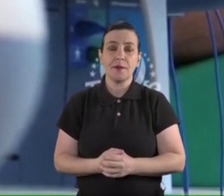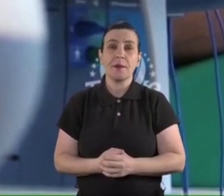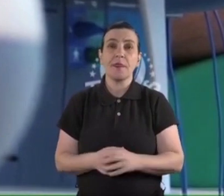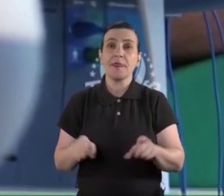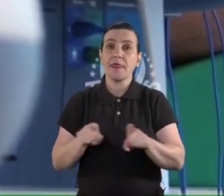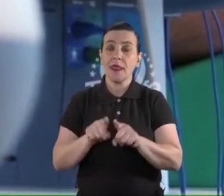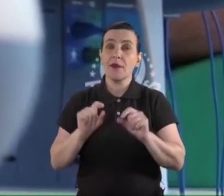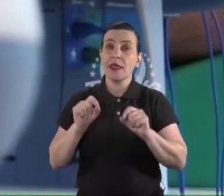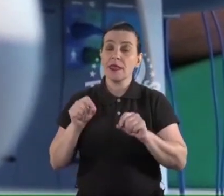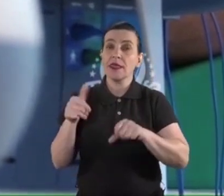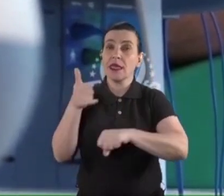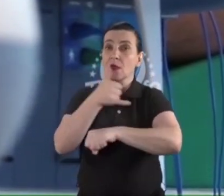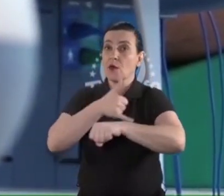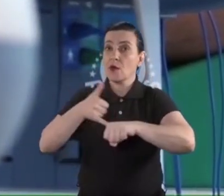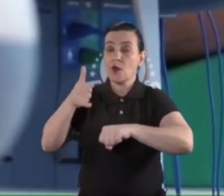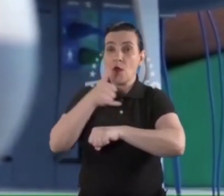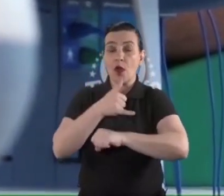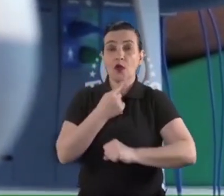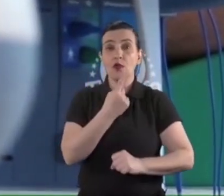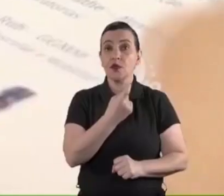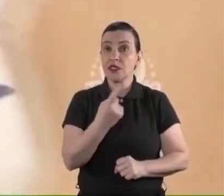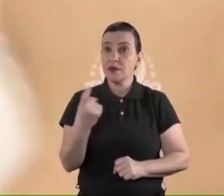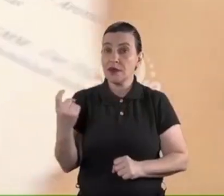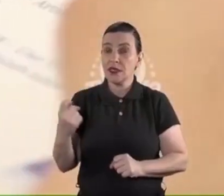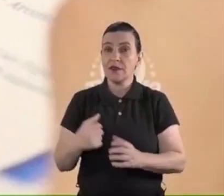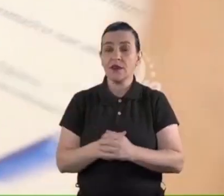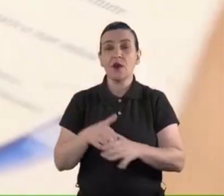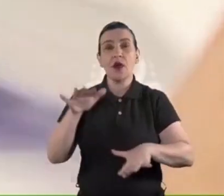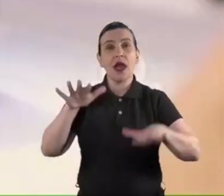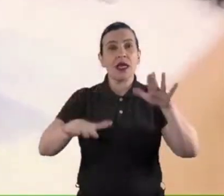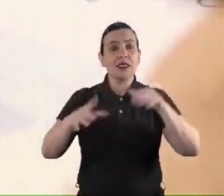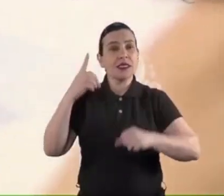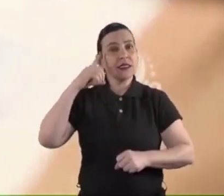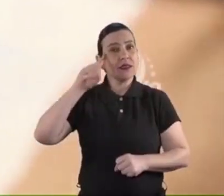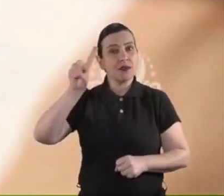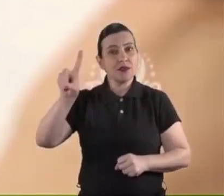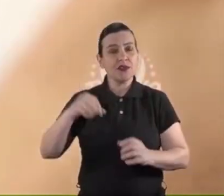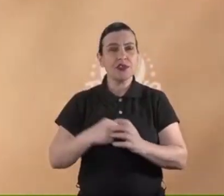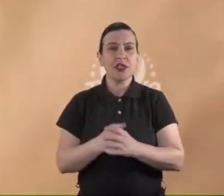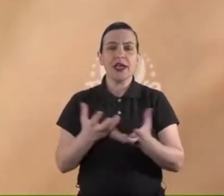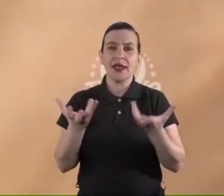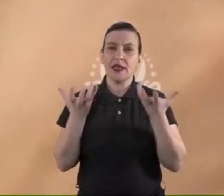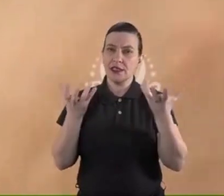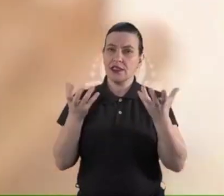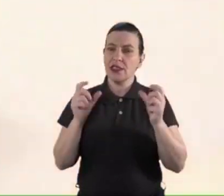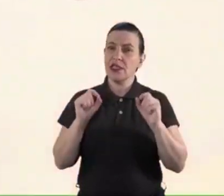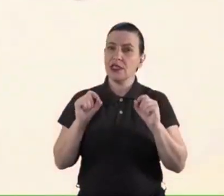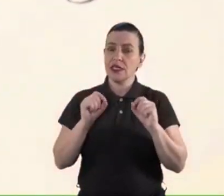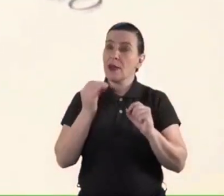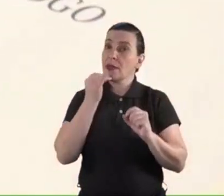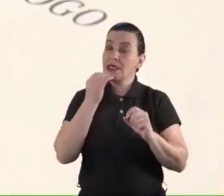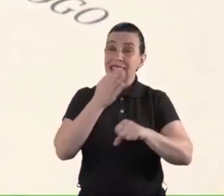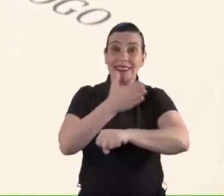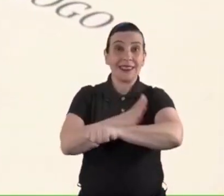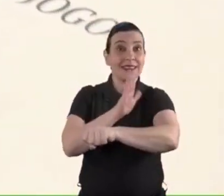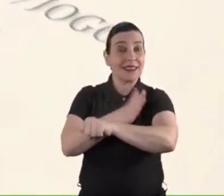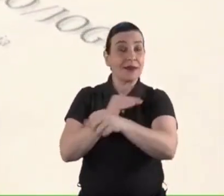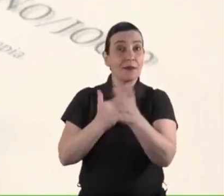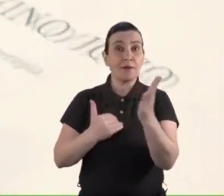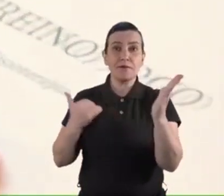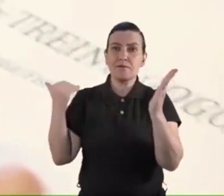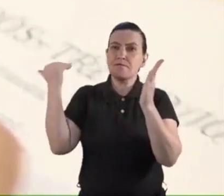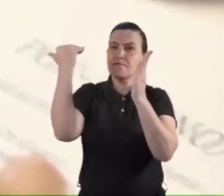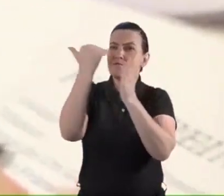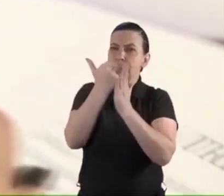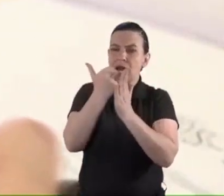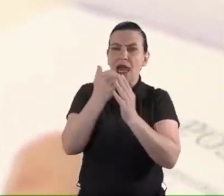um tipo de óleo específico. Se é num dia onde a gente quer ter um volume maior de treinamento, aquele